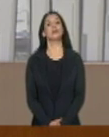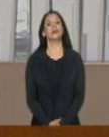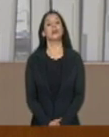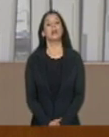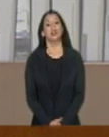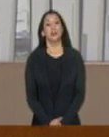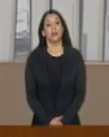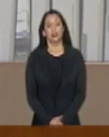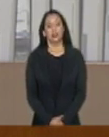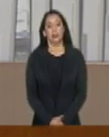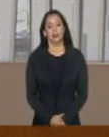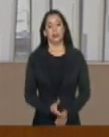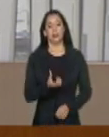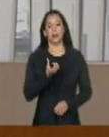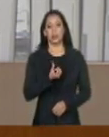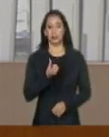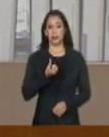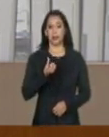Sexto item do meu voto.